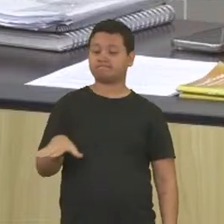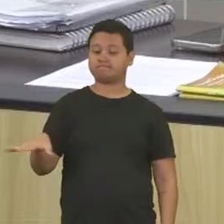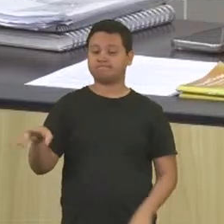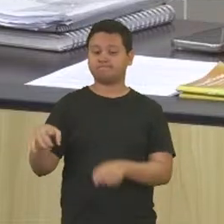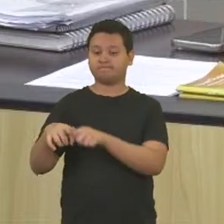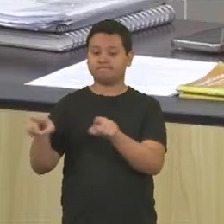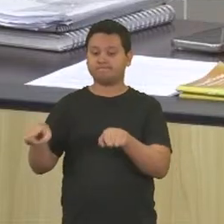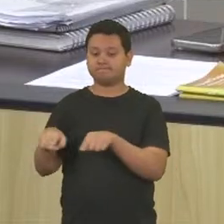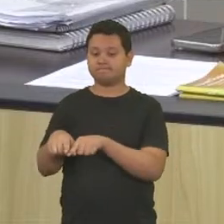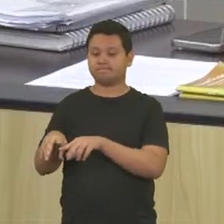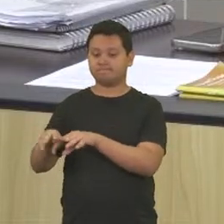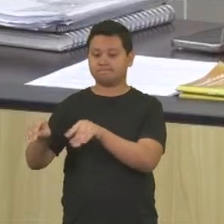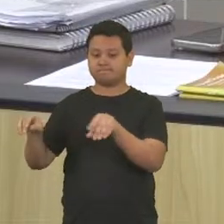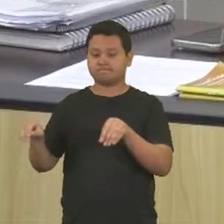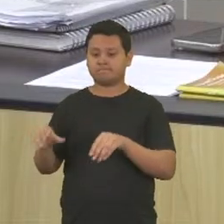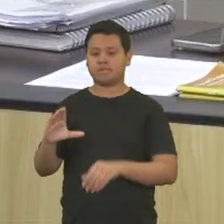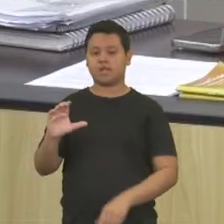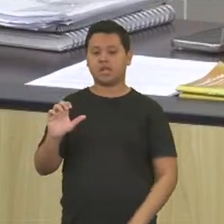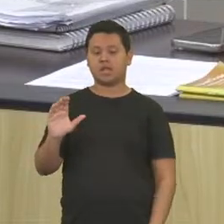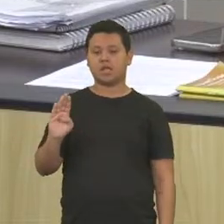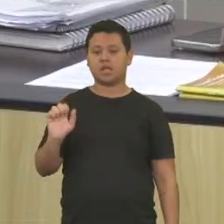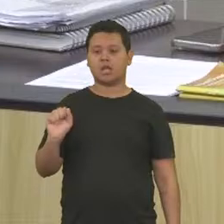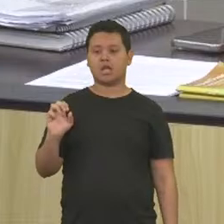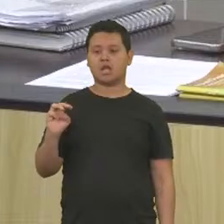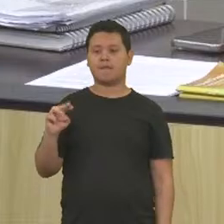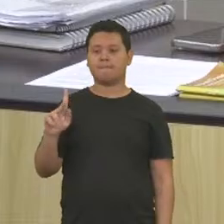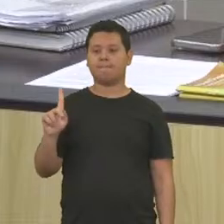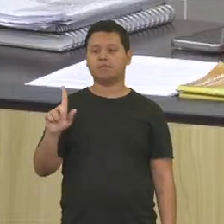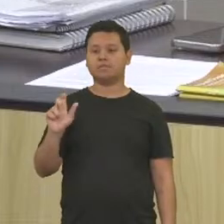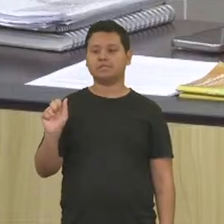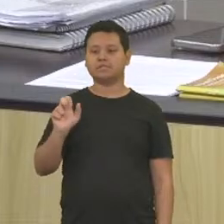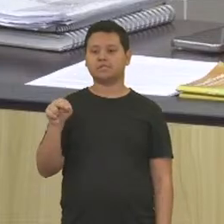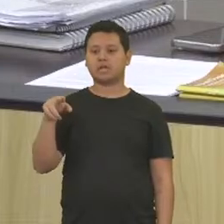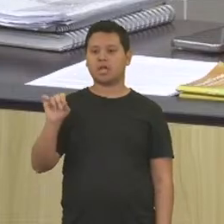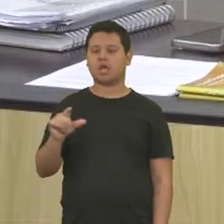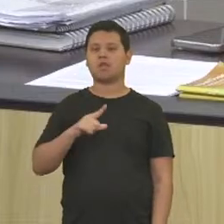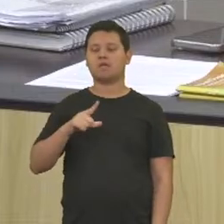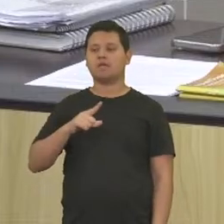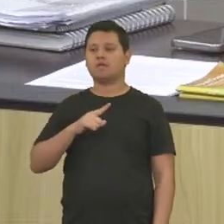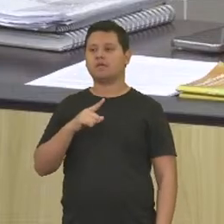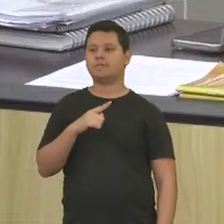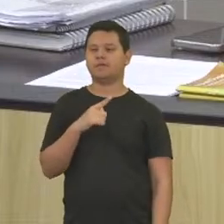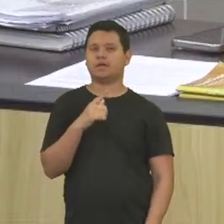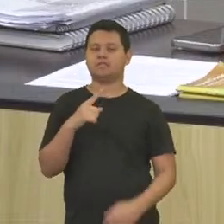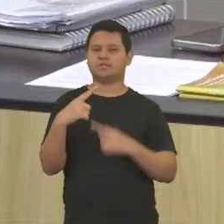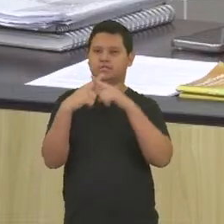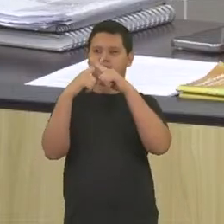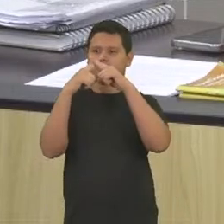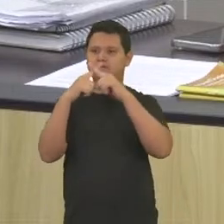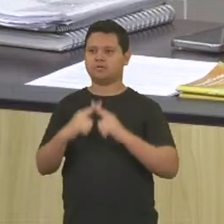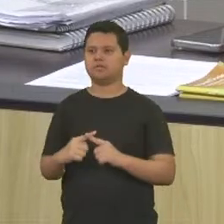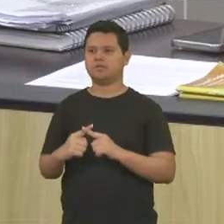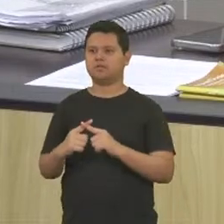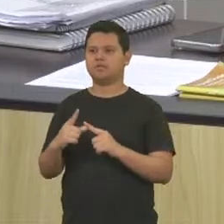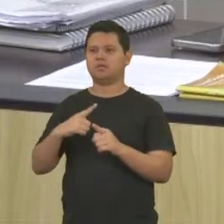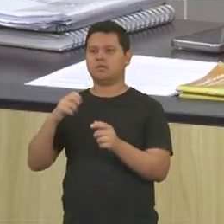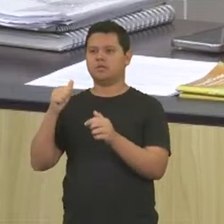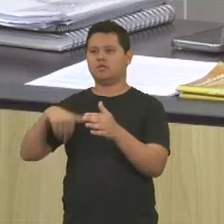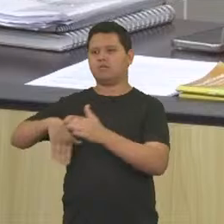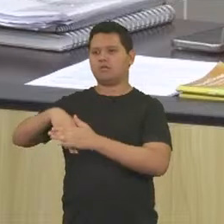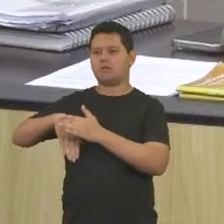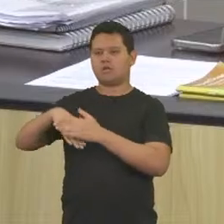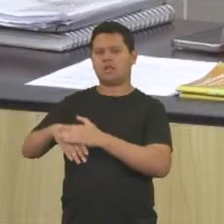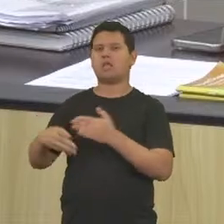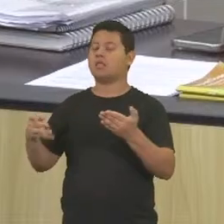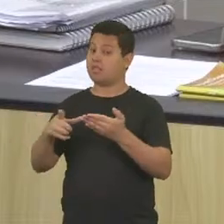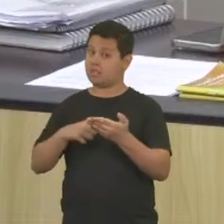pode ter uma grande final. Como no passado a gente não podia ter uma final de campeonato aqui, né? Falo aí há mais de 8 anos